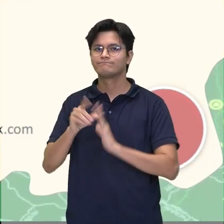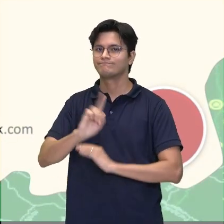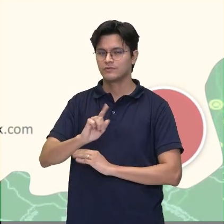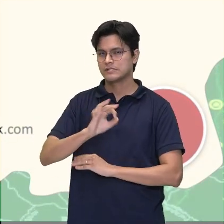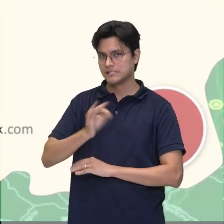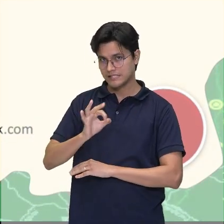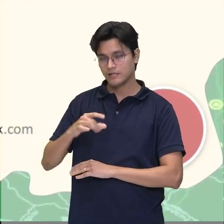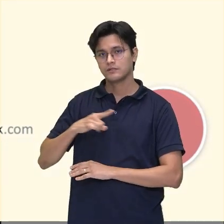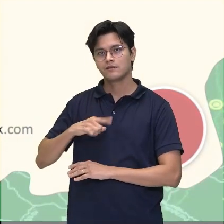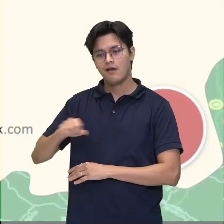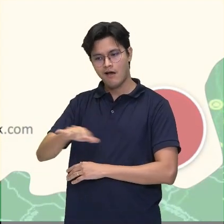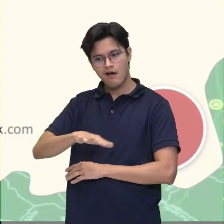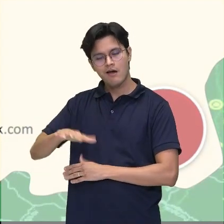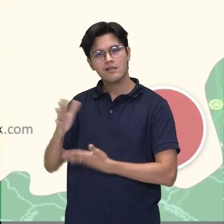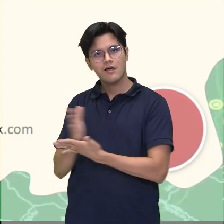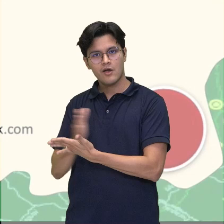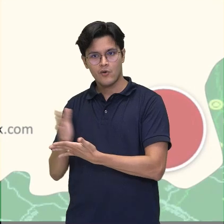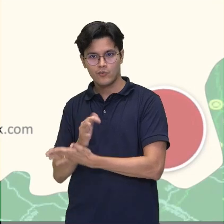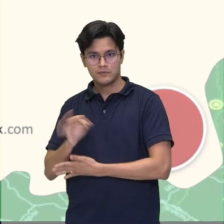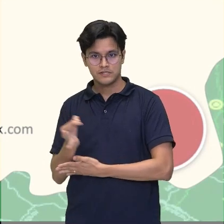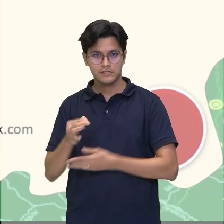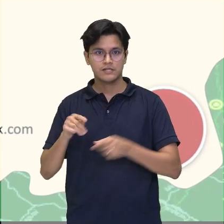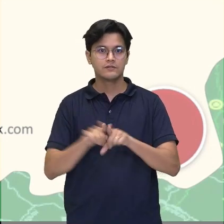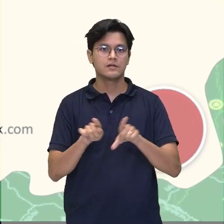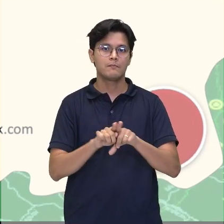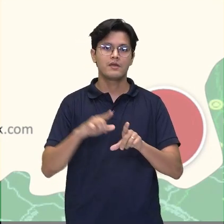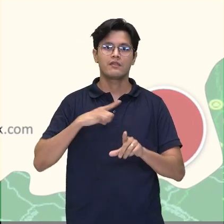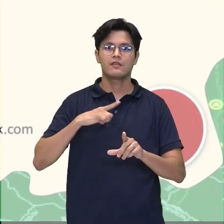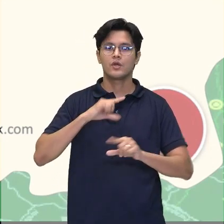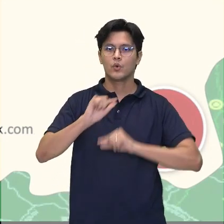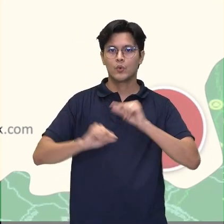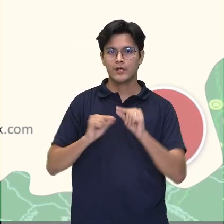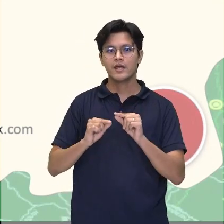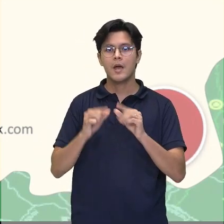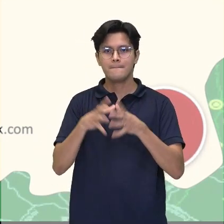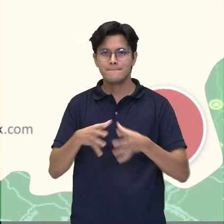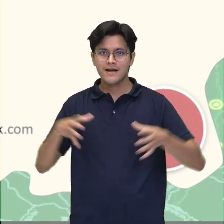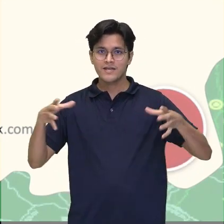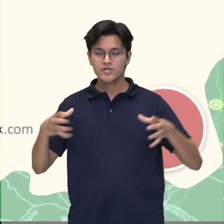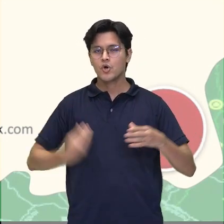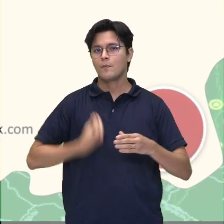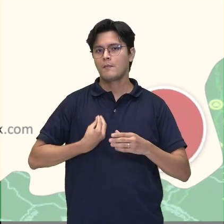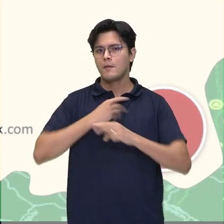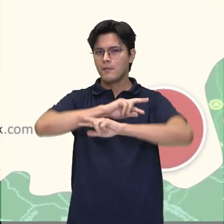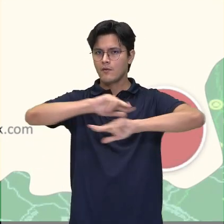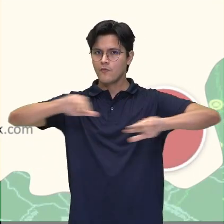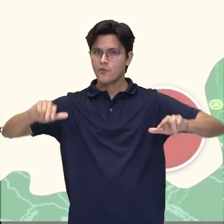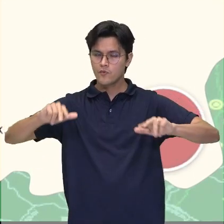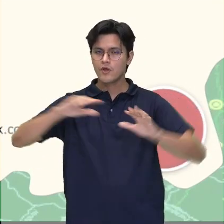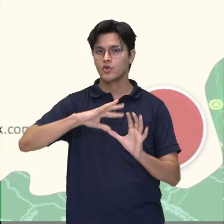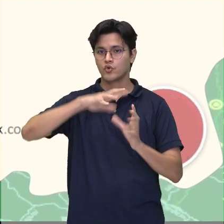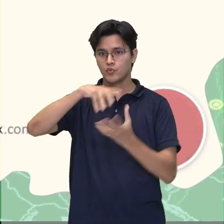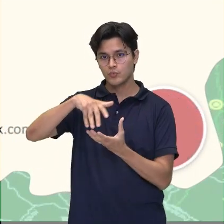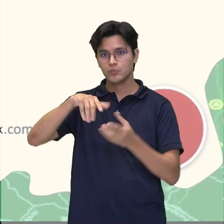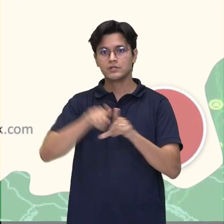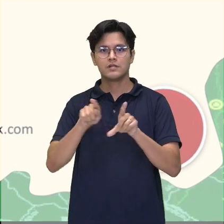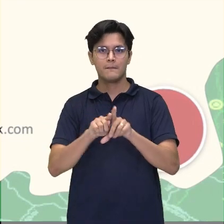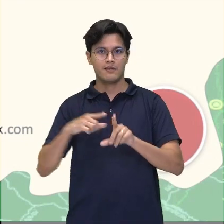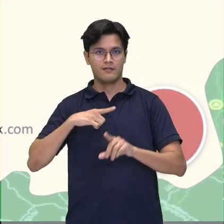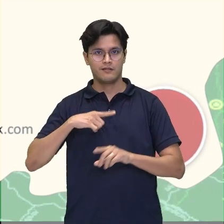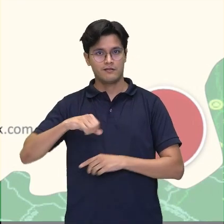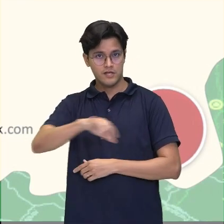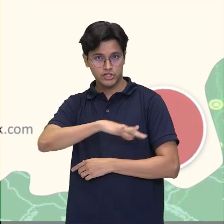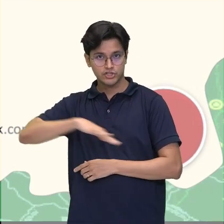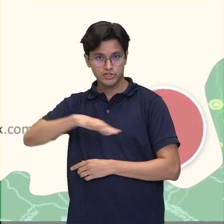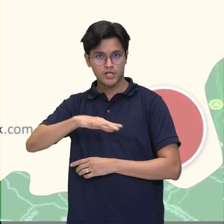Maior biodiversidade do mundo e mais de 25 milhões de pessoas que vivem aí na região, que